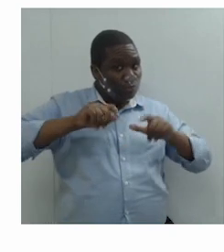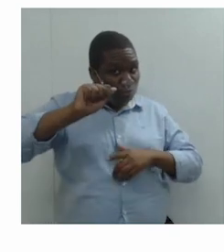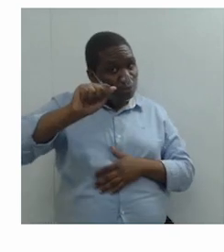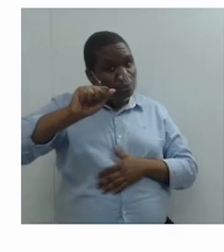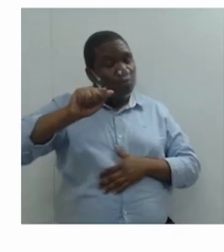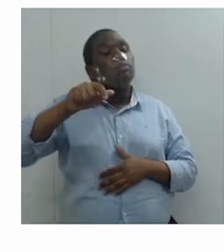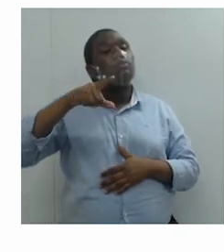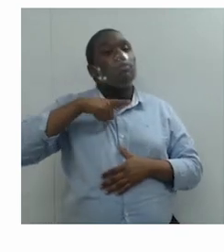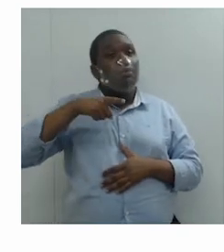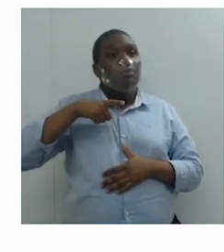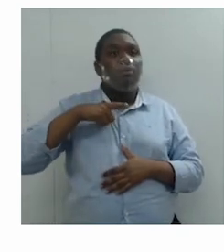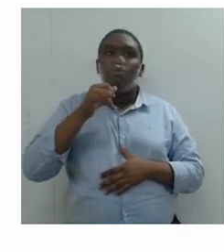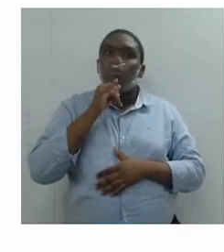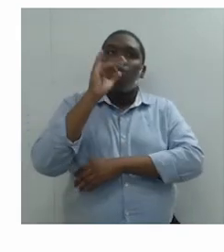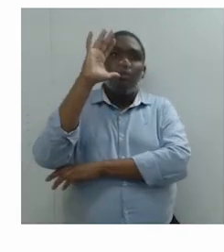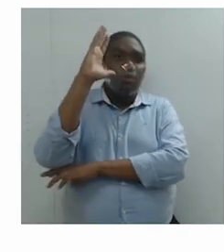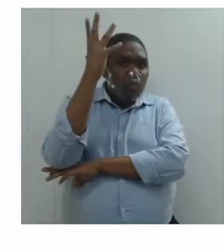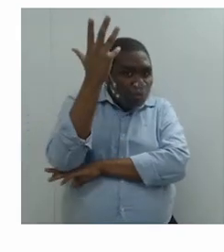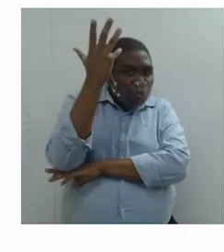A está trazendo floresta.